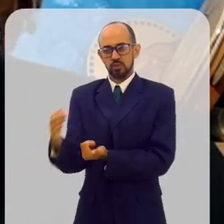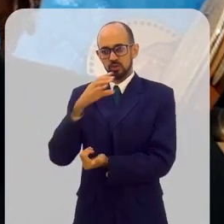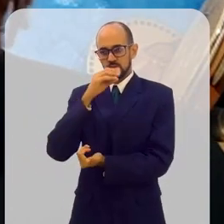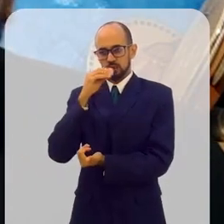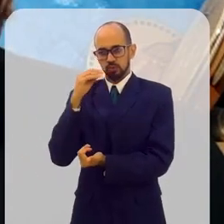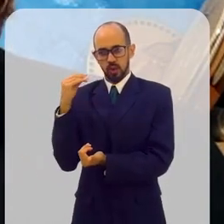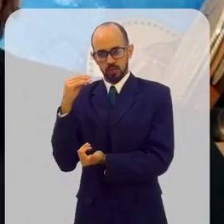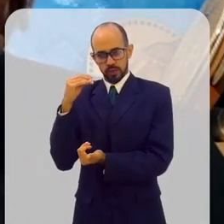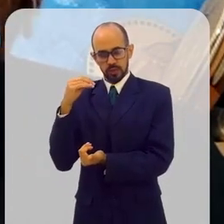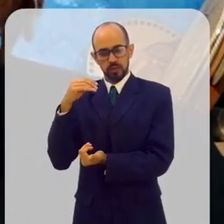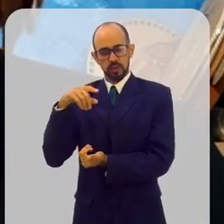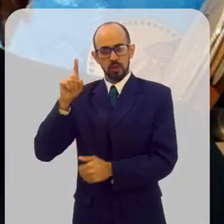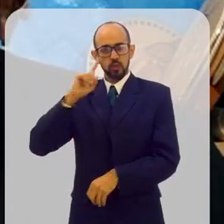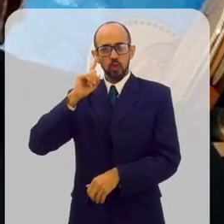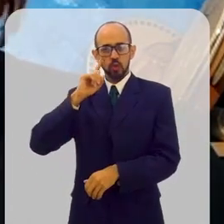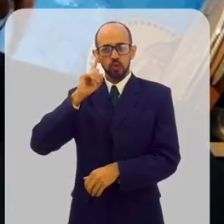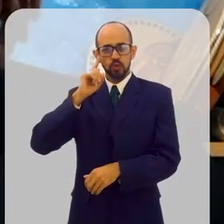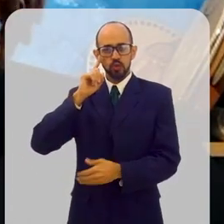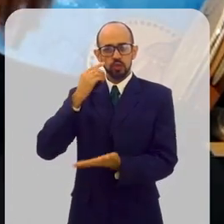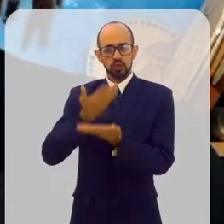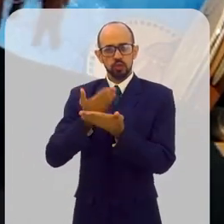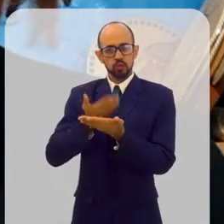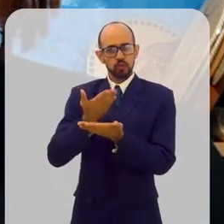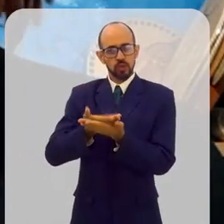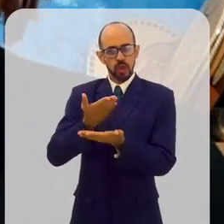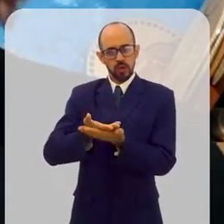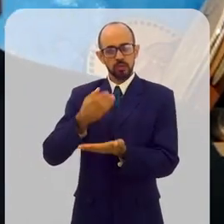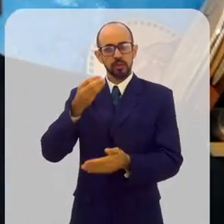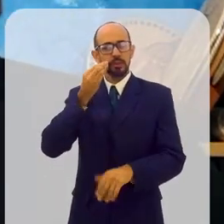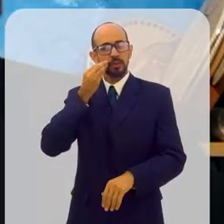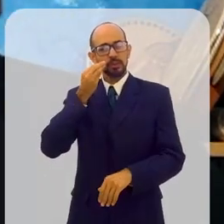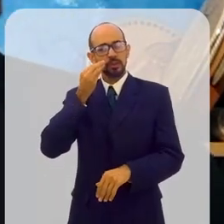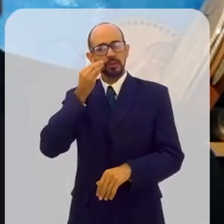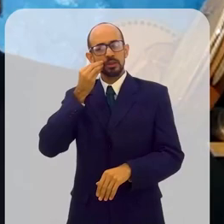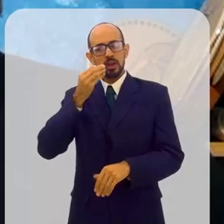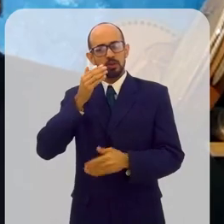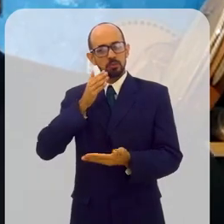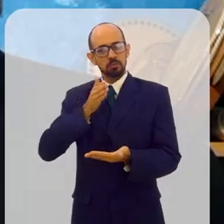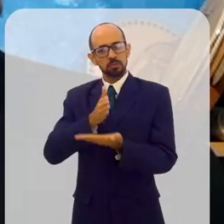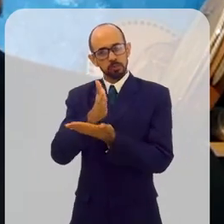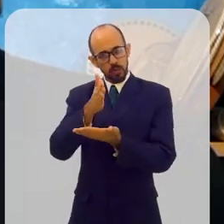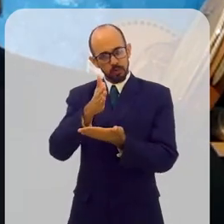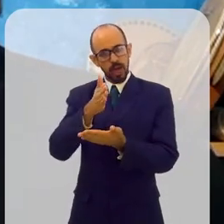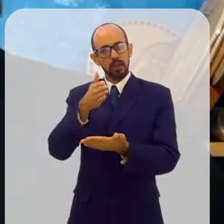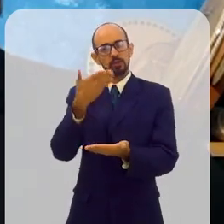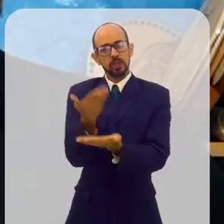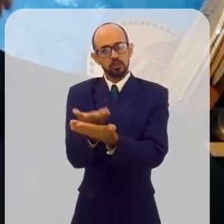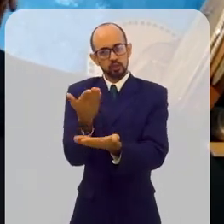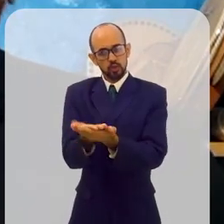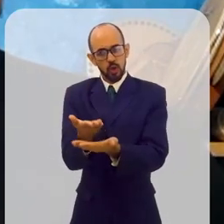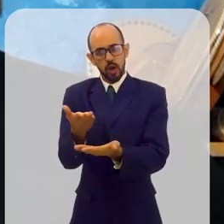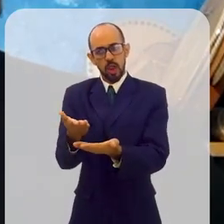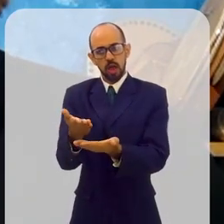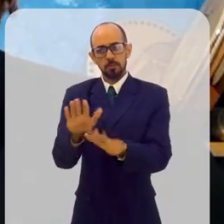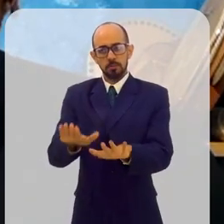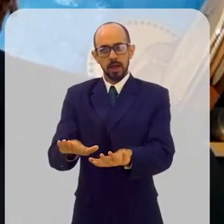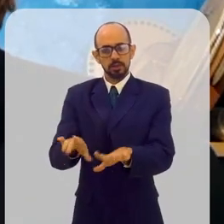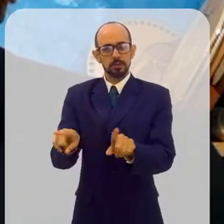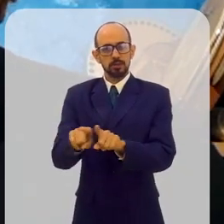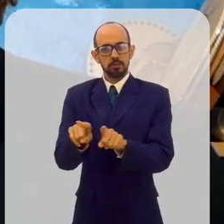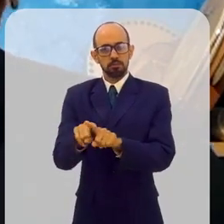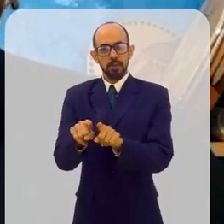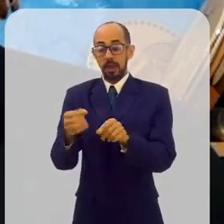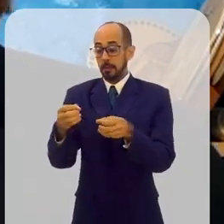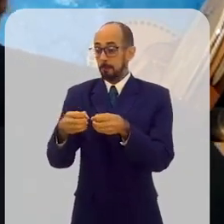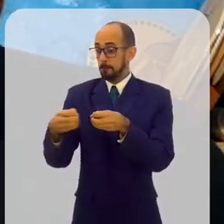de adolescentes, assim como você, que está diariamente ali estudando, tentando, né, passar de ano, dar conta dos